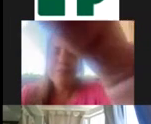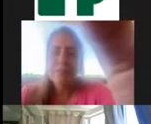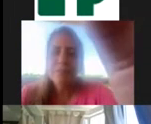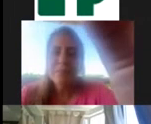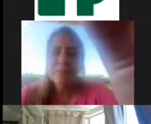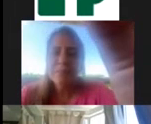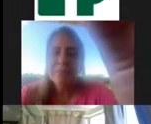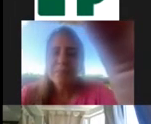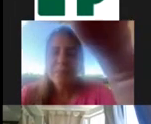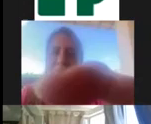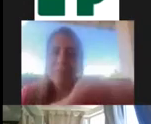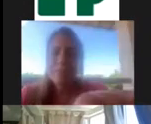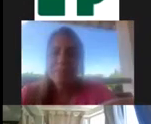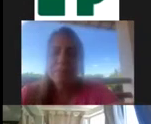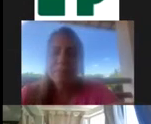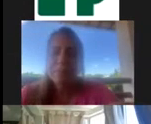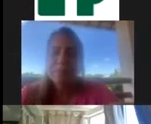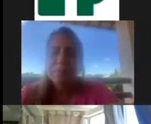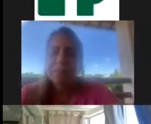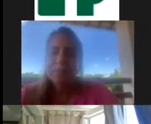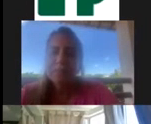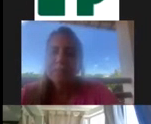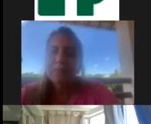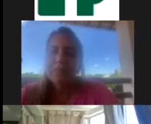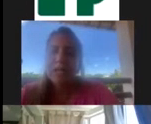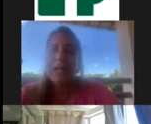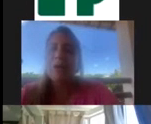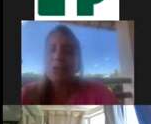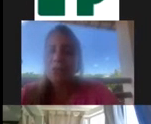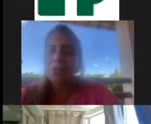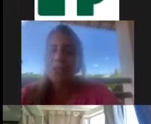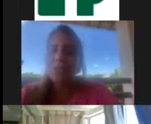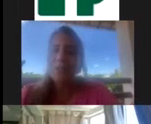A gente responde se vocês estão me ouvindo, que a Ana não está me ouvindo.